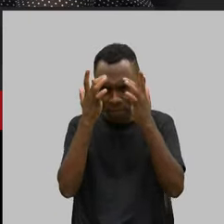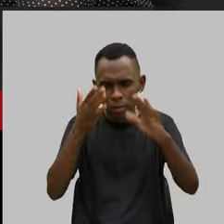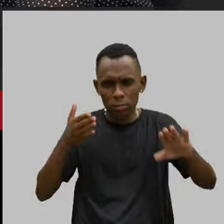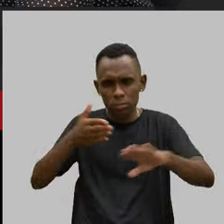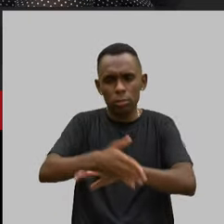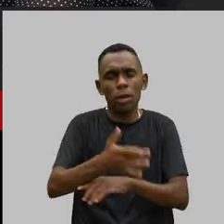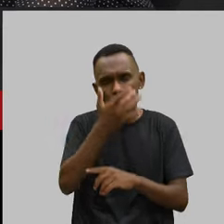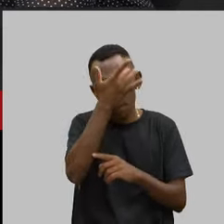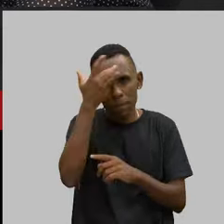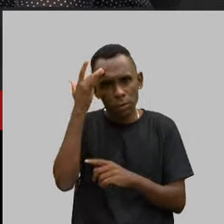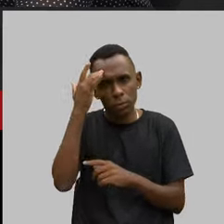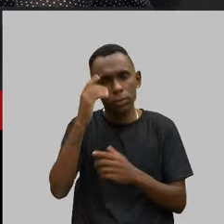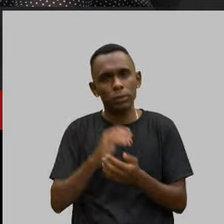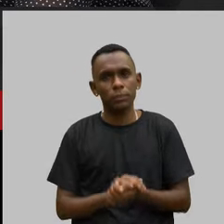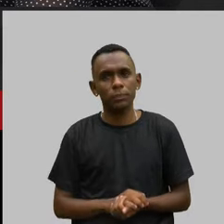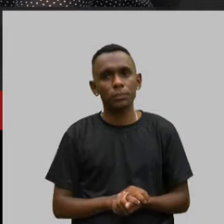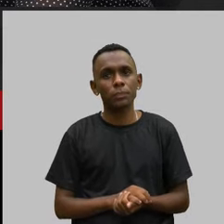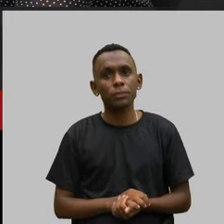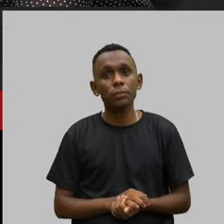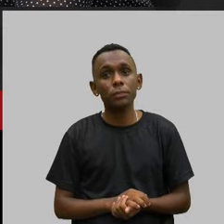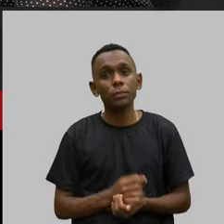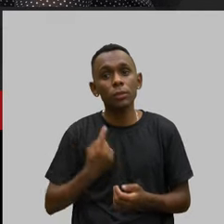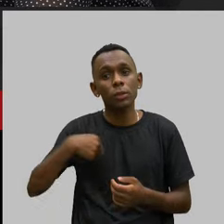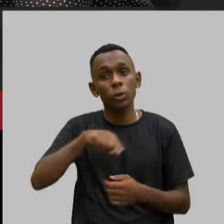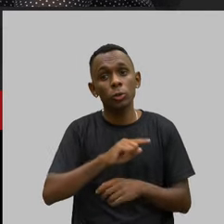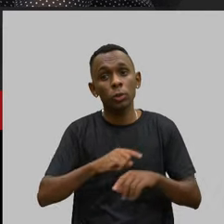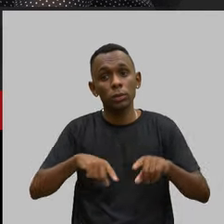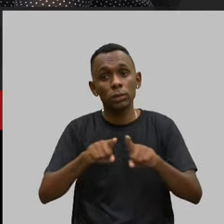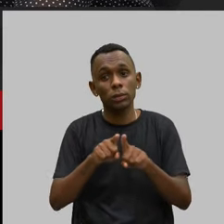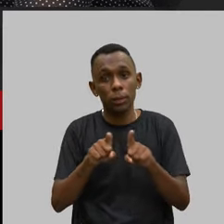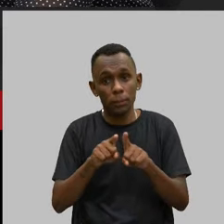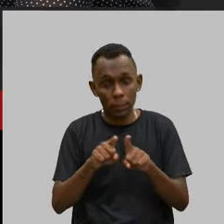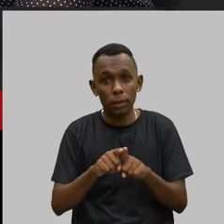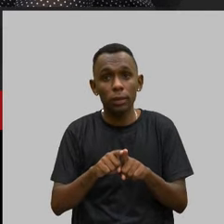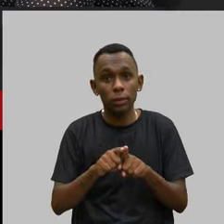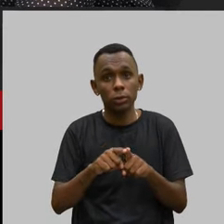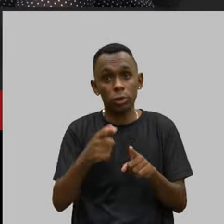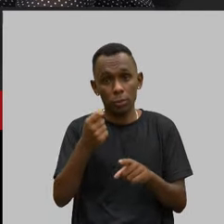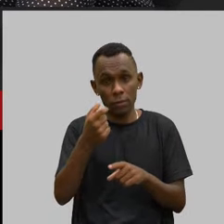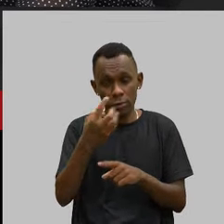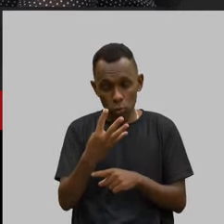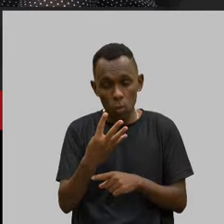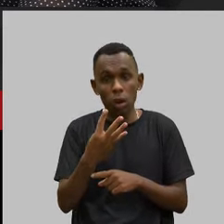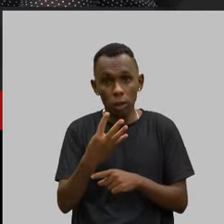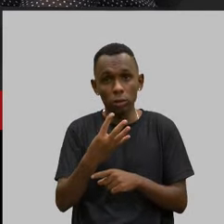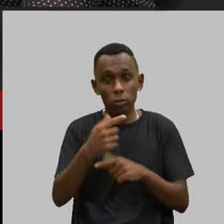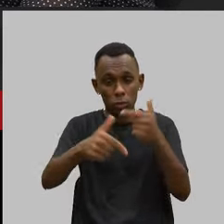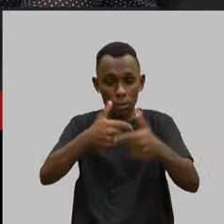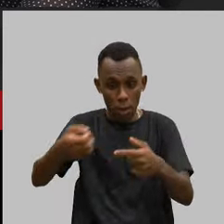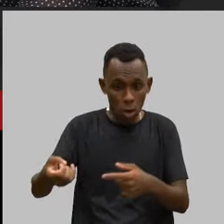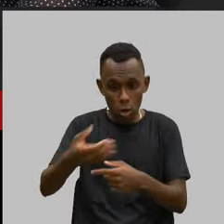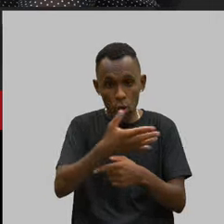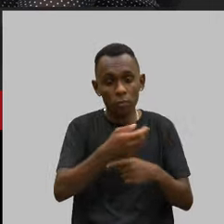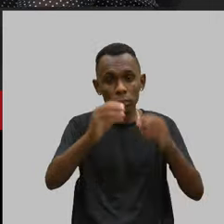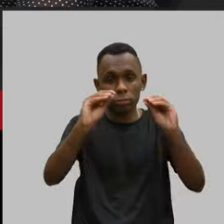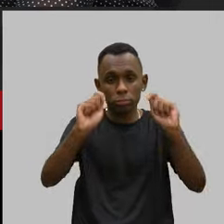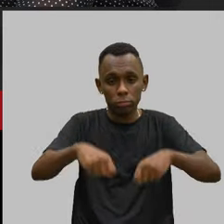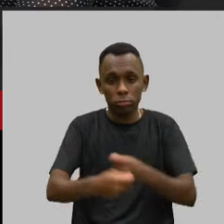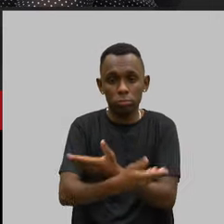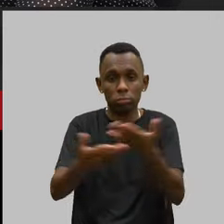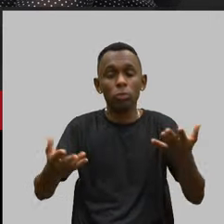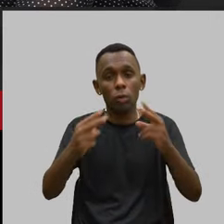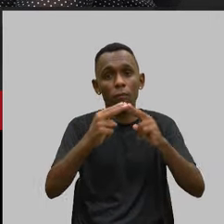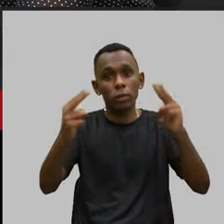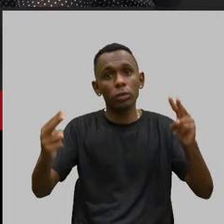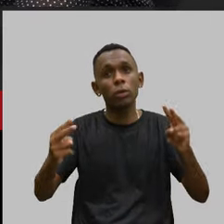cidadão aos serviços a gente tem ainda em 2024 dois novos serviços que foram disponibilizados de digitalmente a